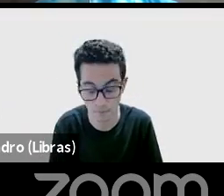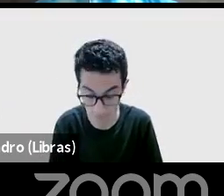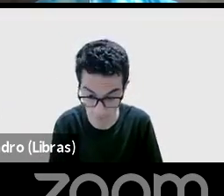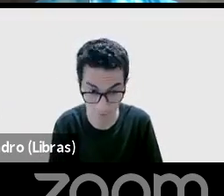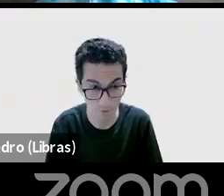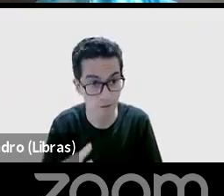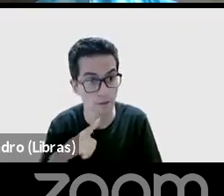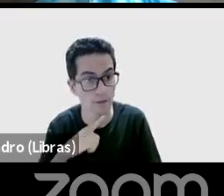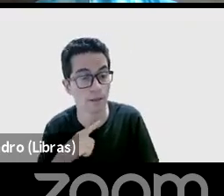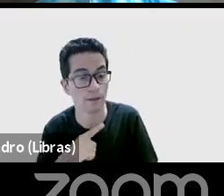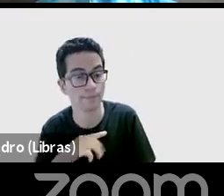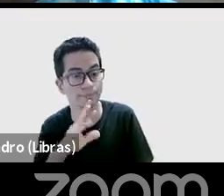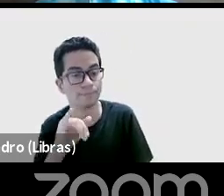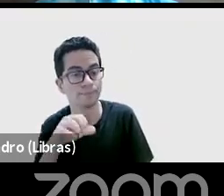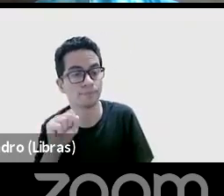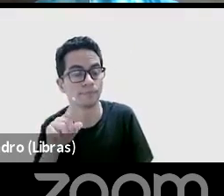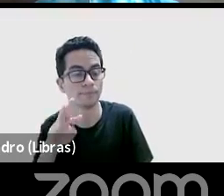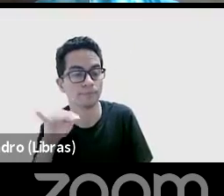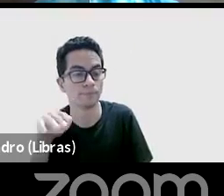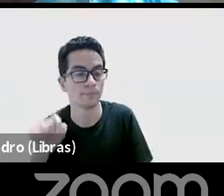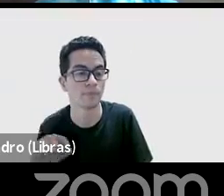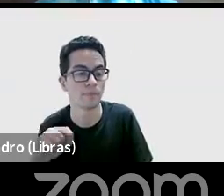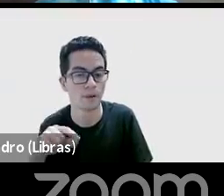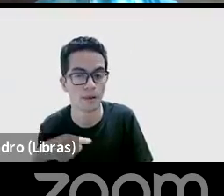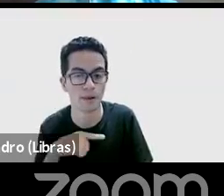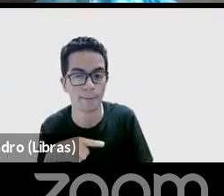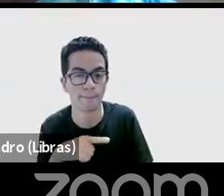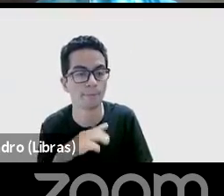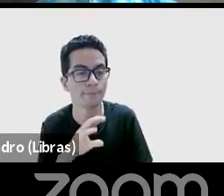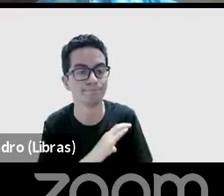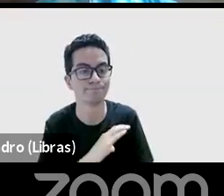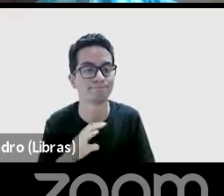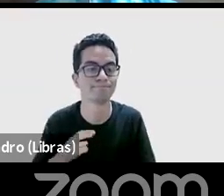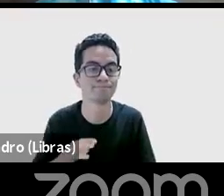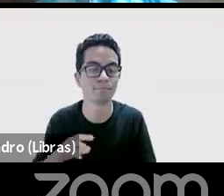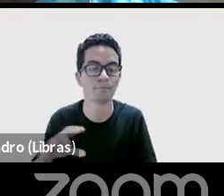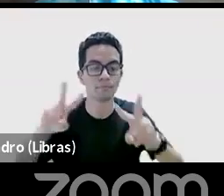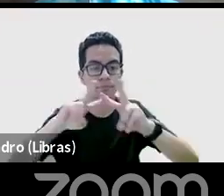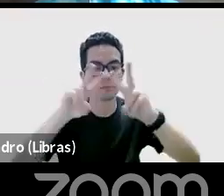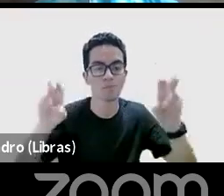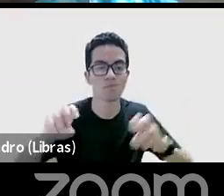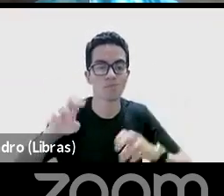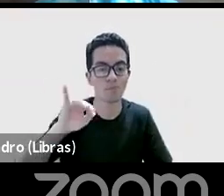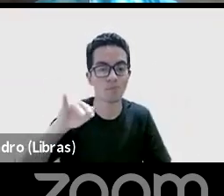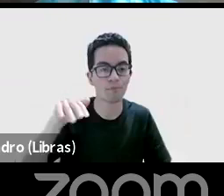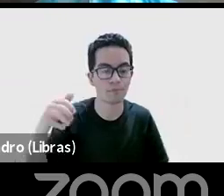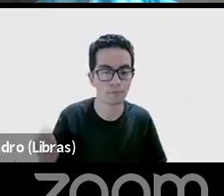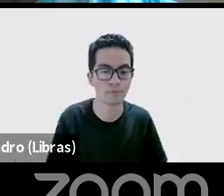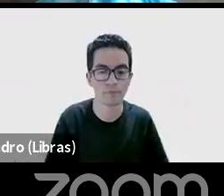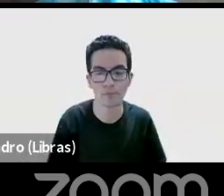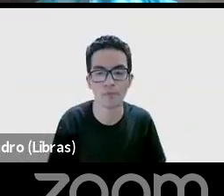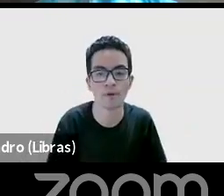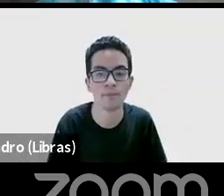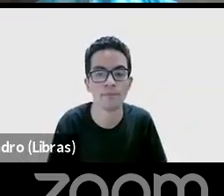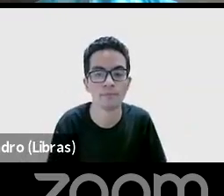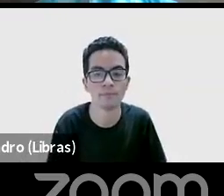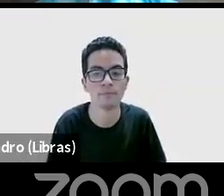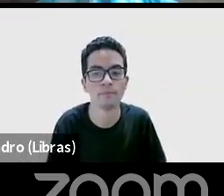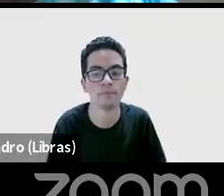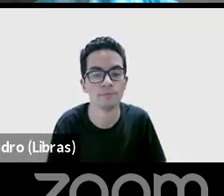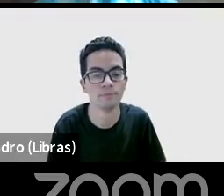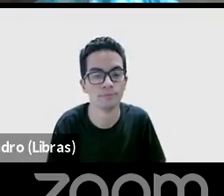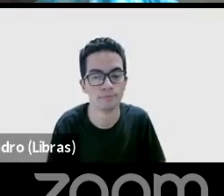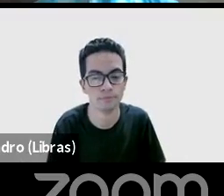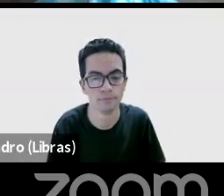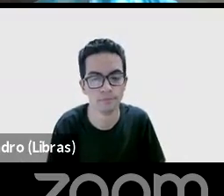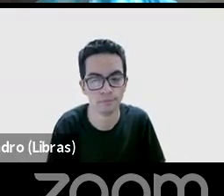a Cis Peterson e a Cox, tinham cunhado o termo, que era o termo transglossia, que do ponto de vista